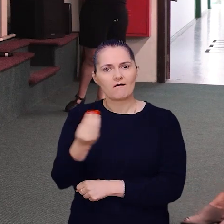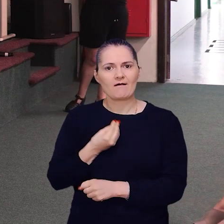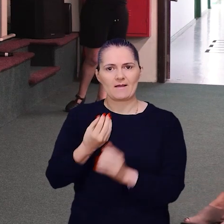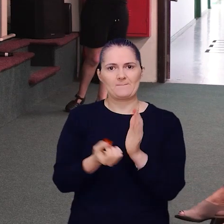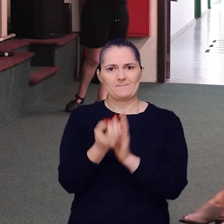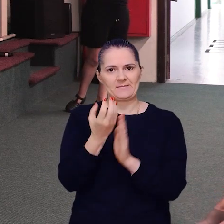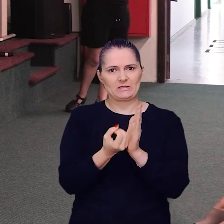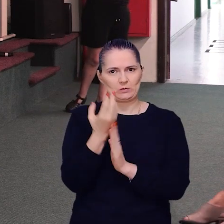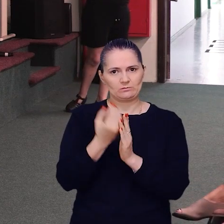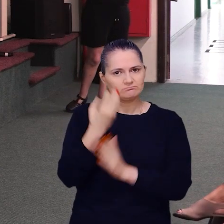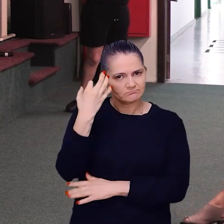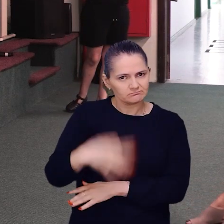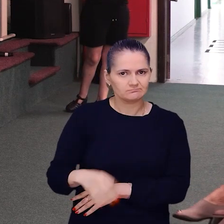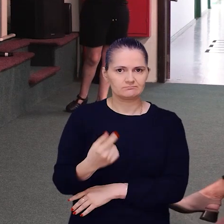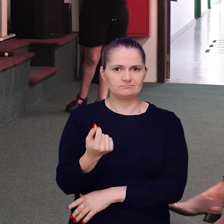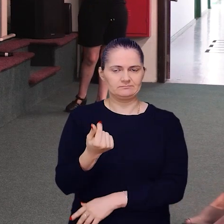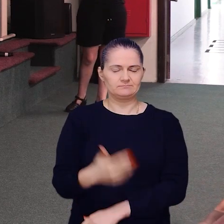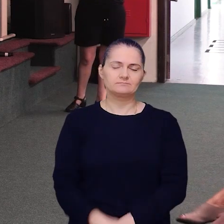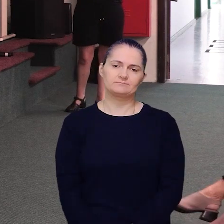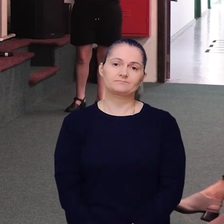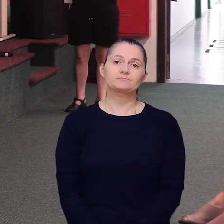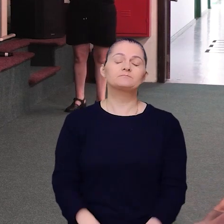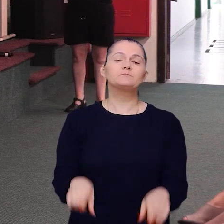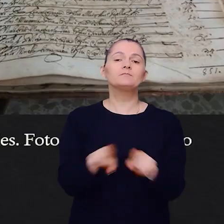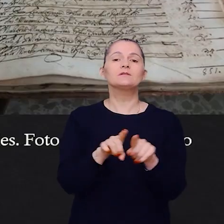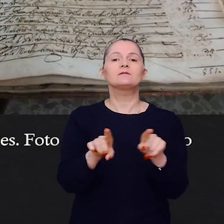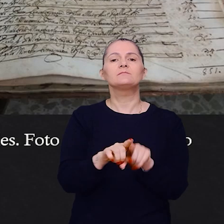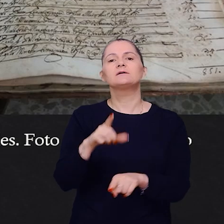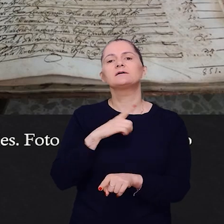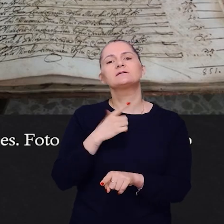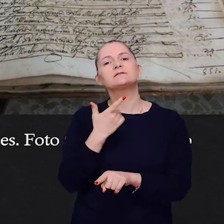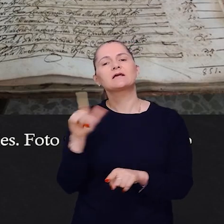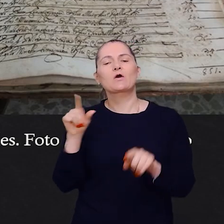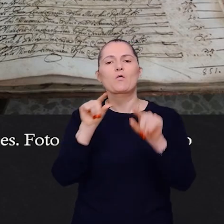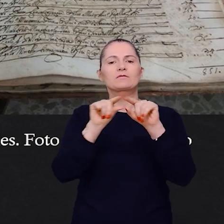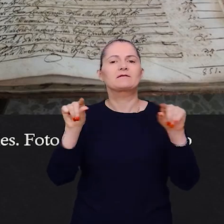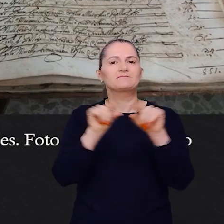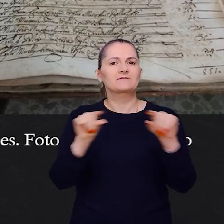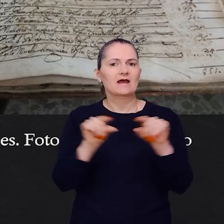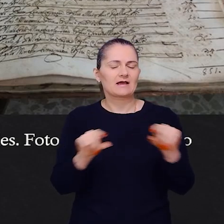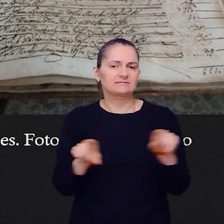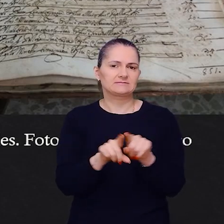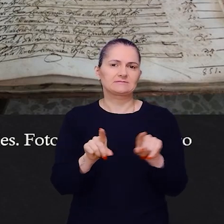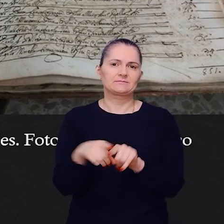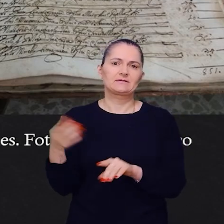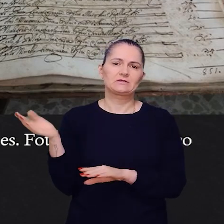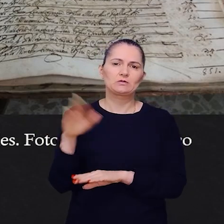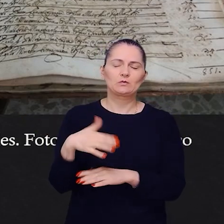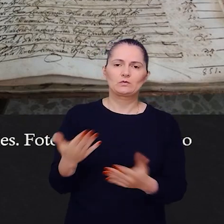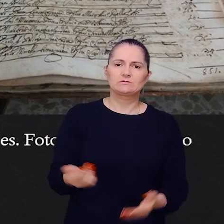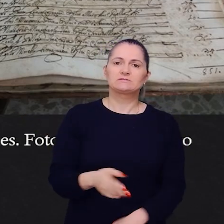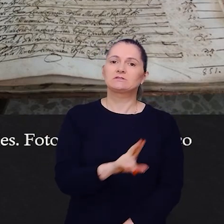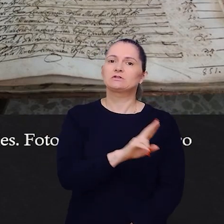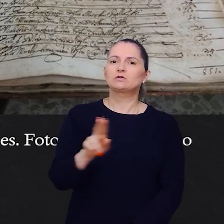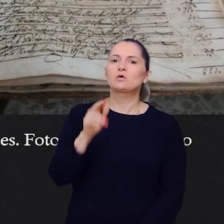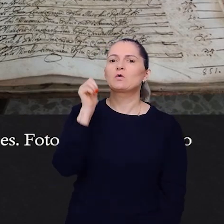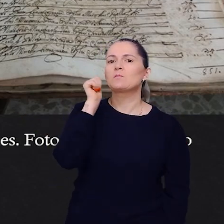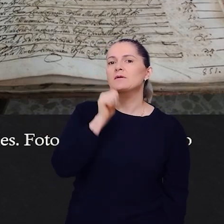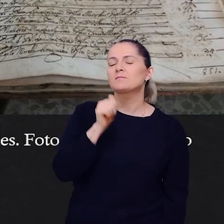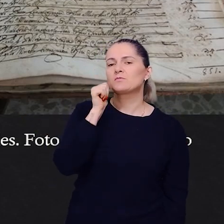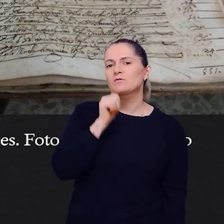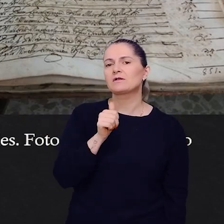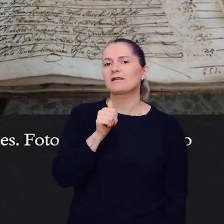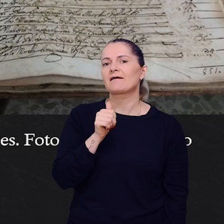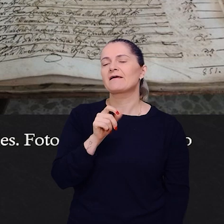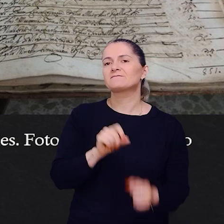recebeu por essa pintura, né? Aqui também tem algumas outras frases, né, que eu trouxe, né? Aqui, ó,